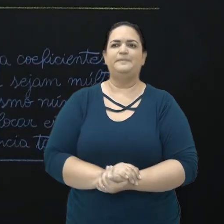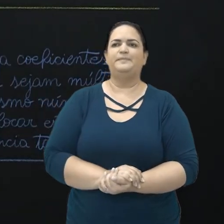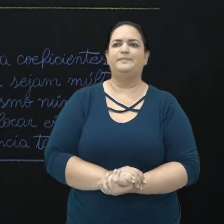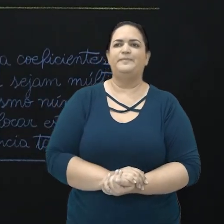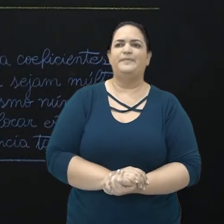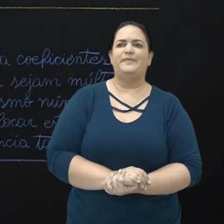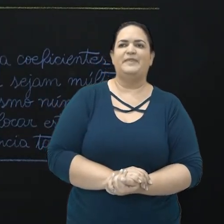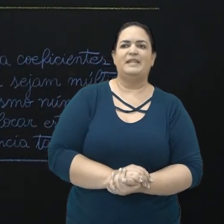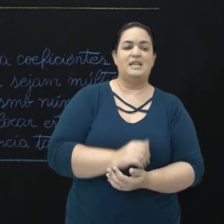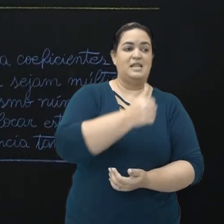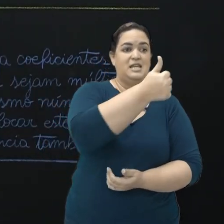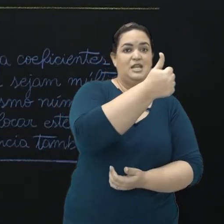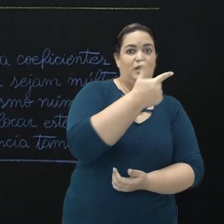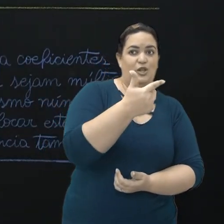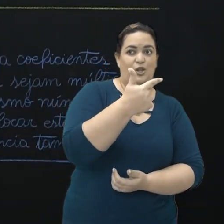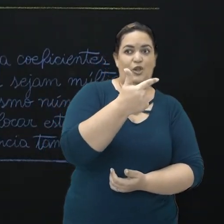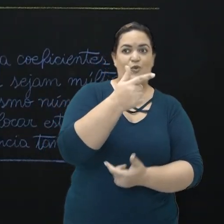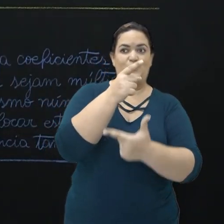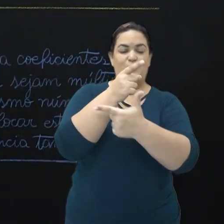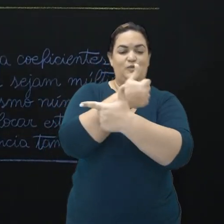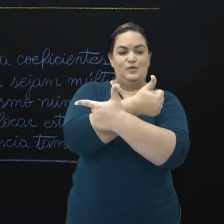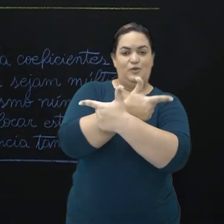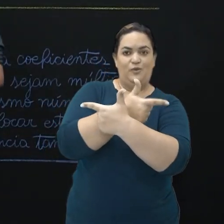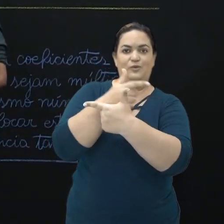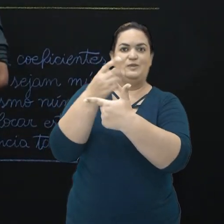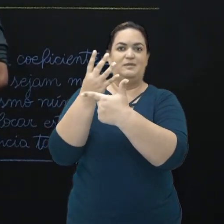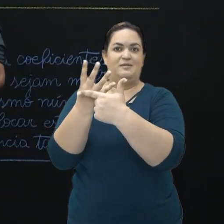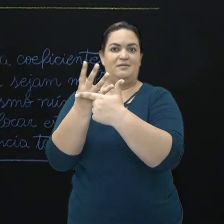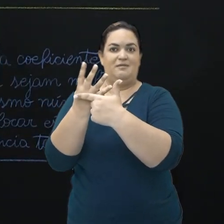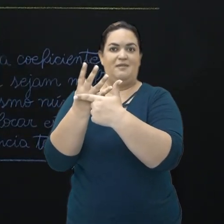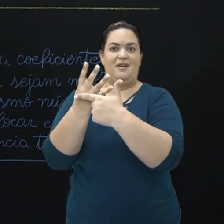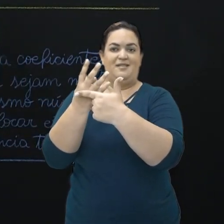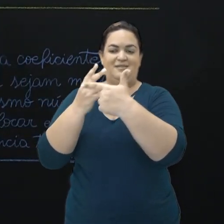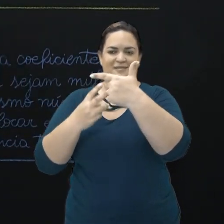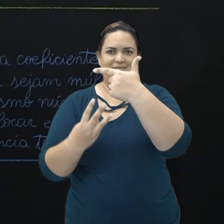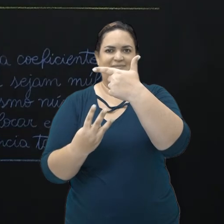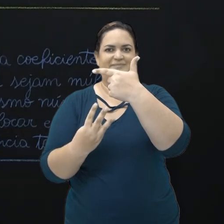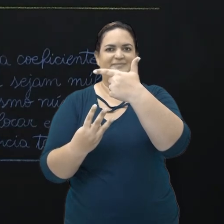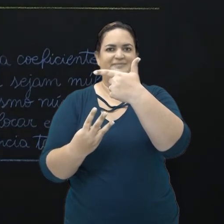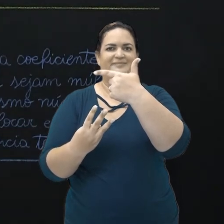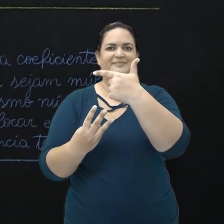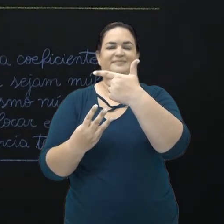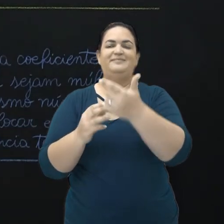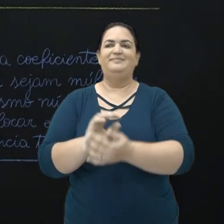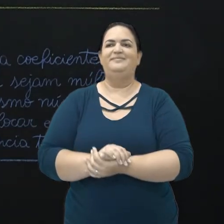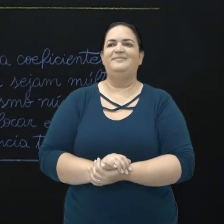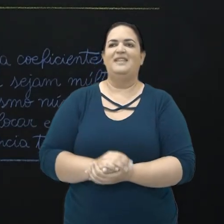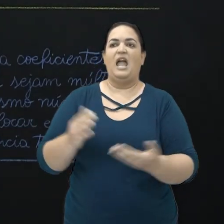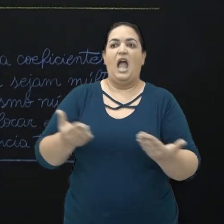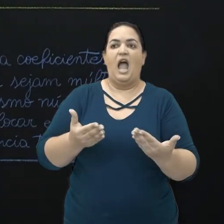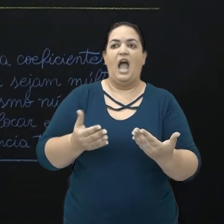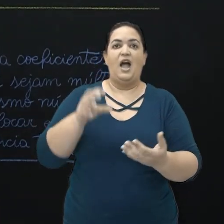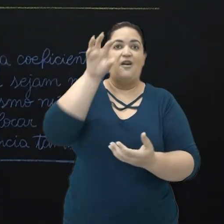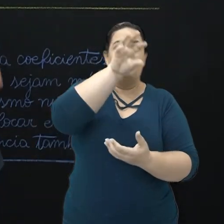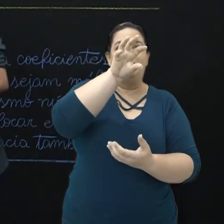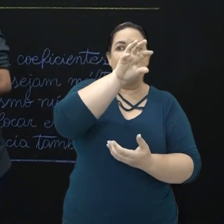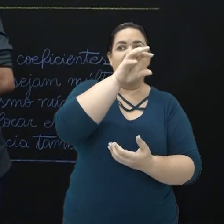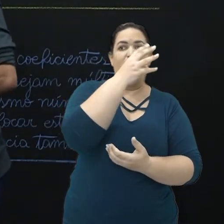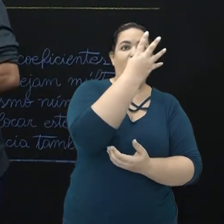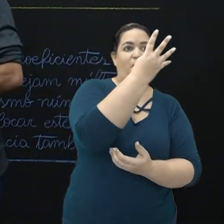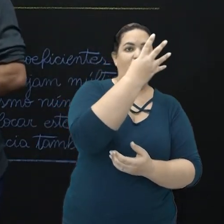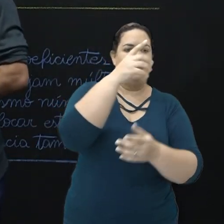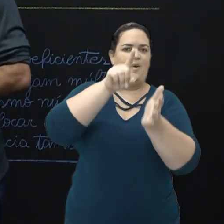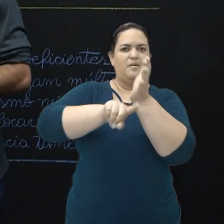Próximo passo. 12 dividido por 4, 3. Vamos para o expoente. Expoente 4 menos